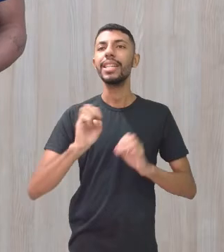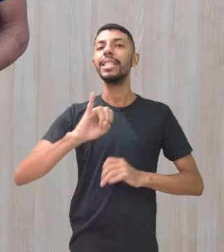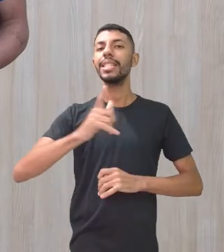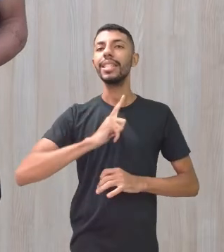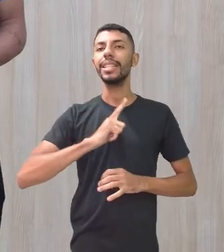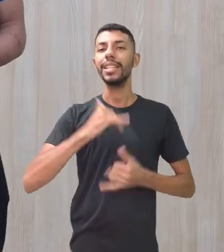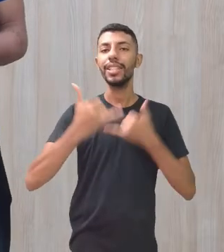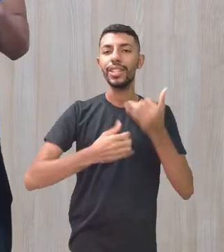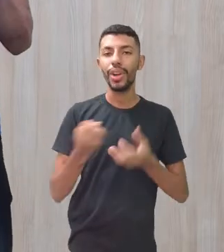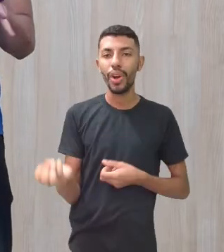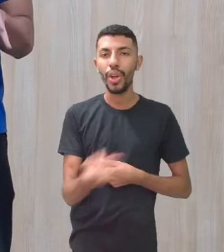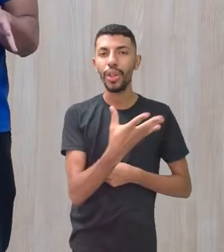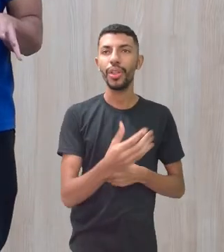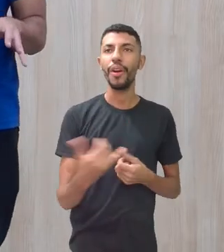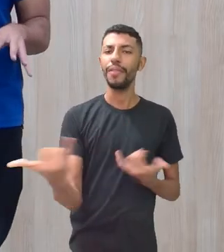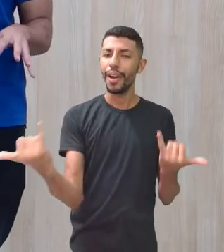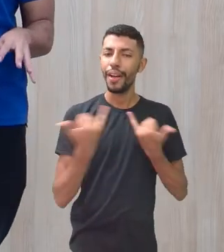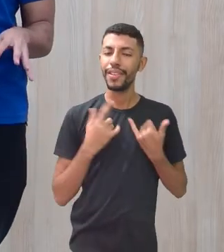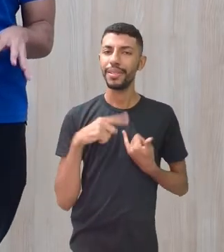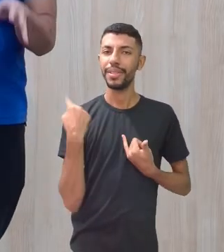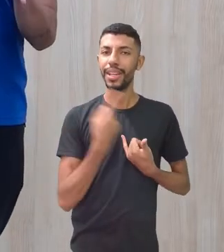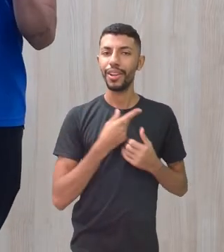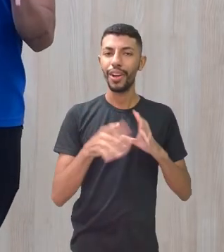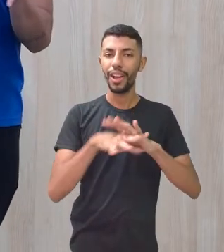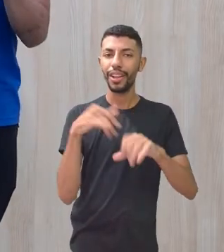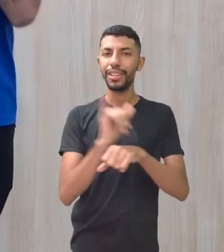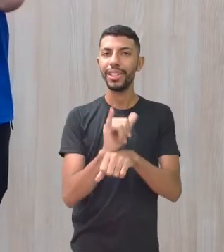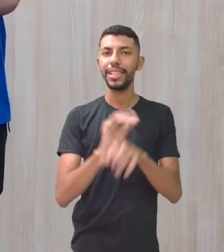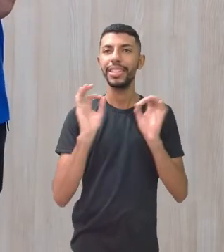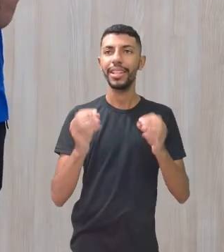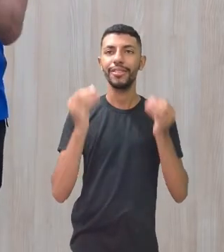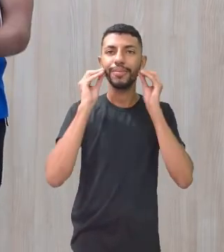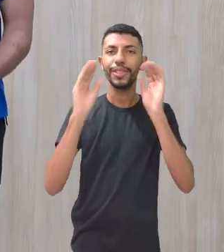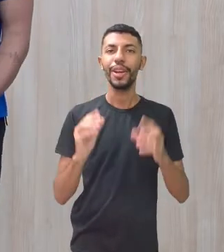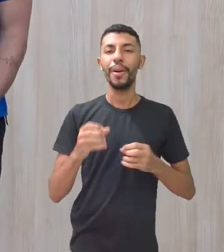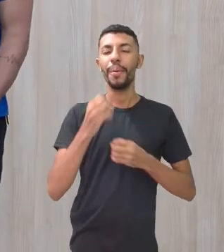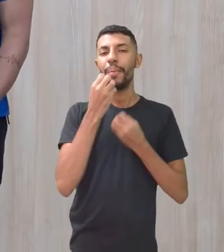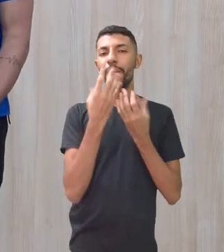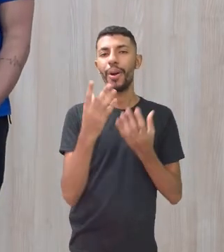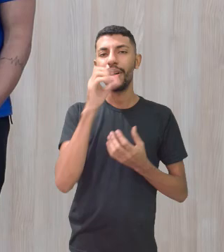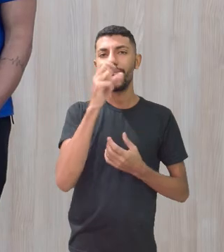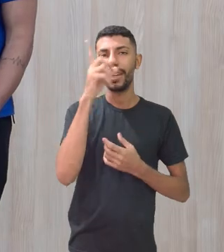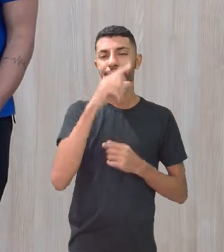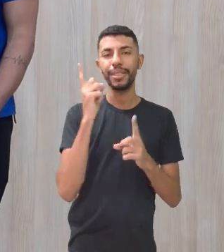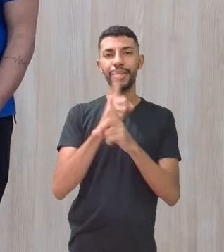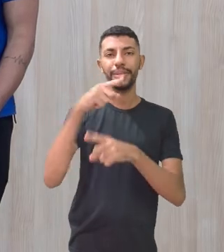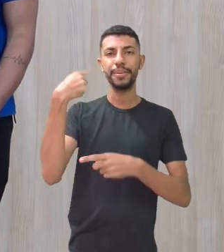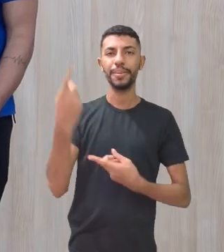novos, variações novas, contem pra gente lá no canal. E um cheiro, bom final de semana e até a próxima.